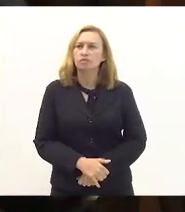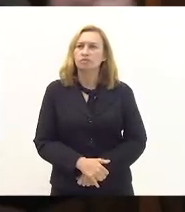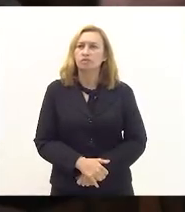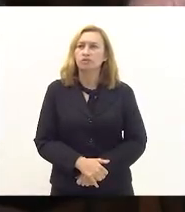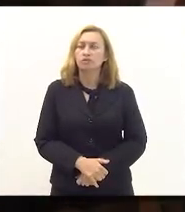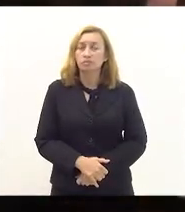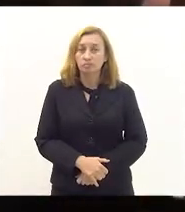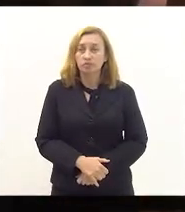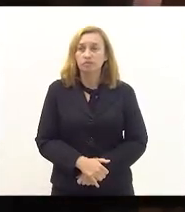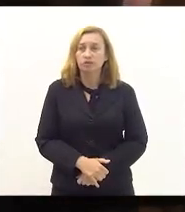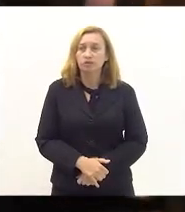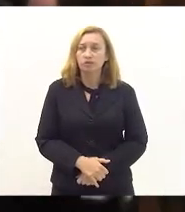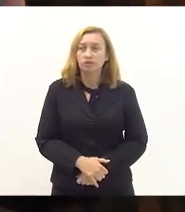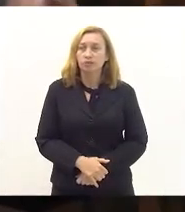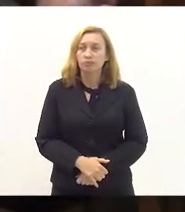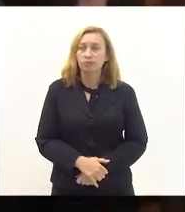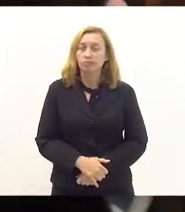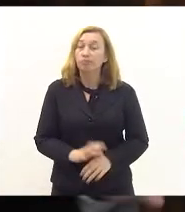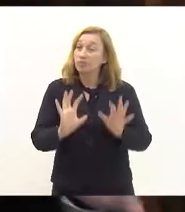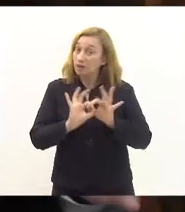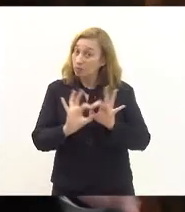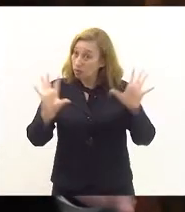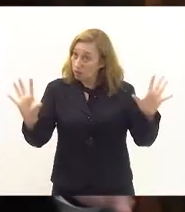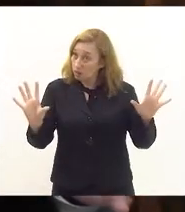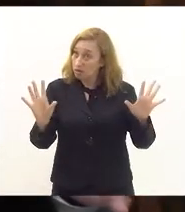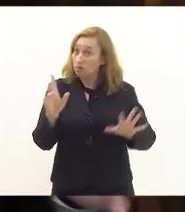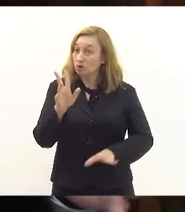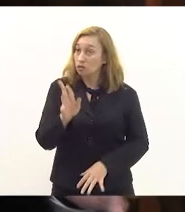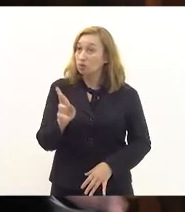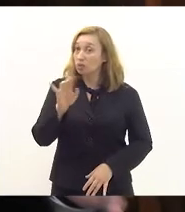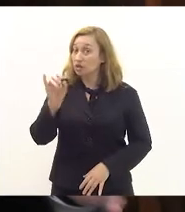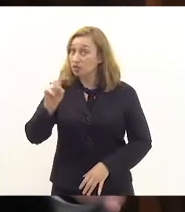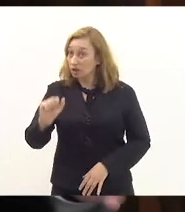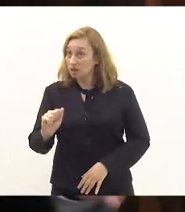Esse lado democrático do Brizola,